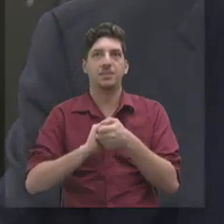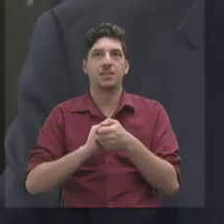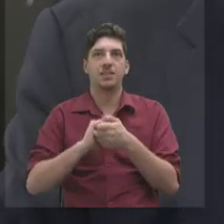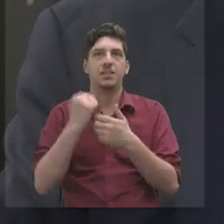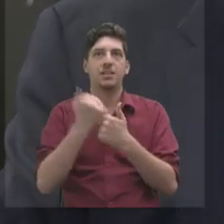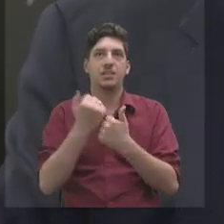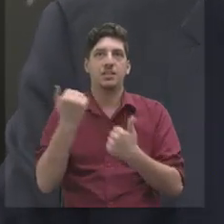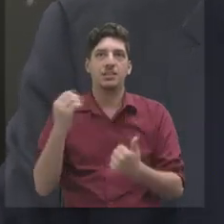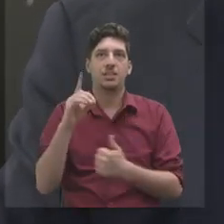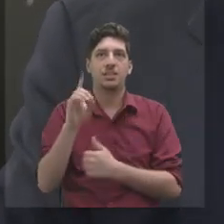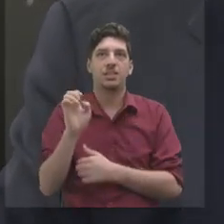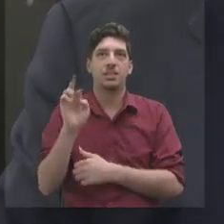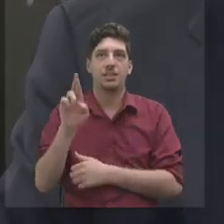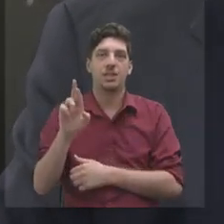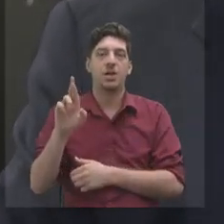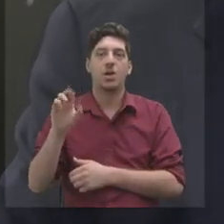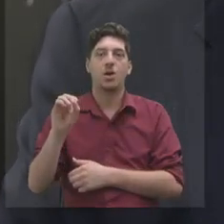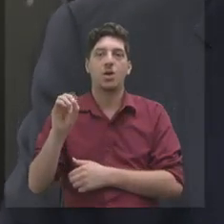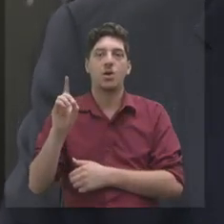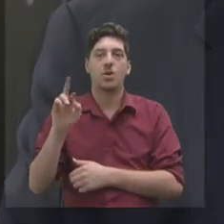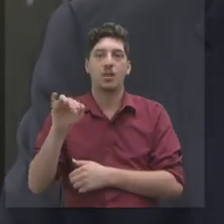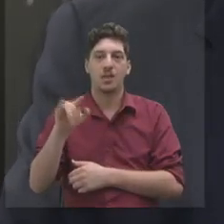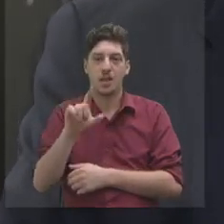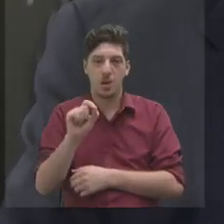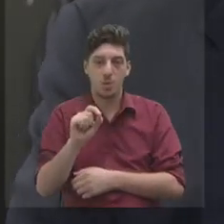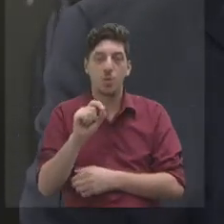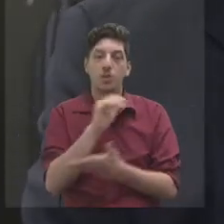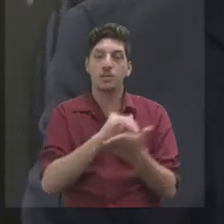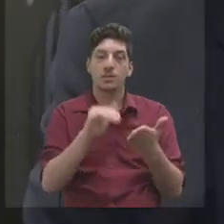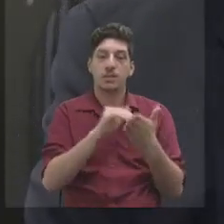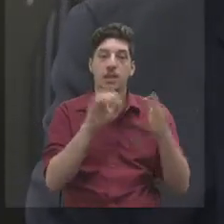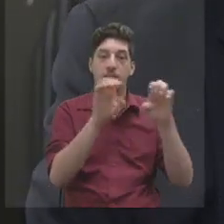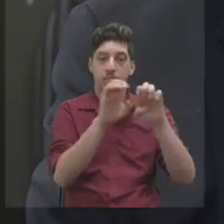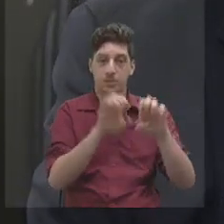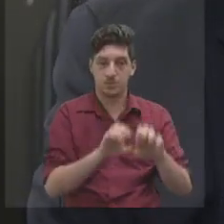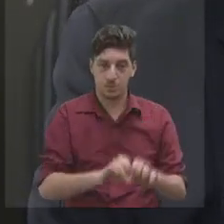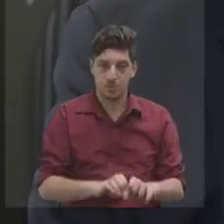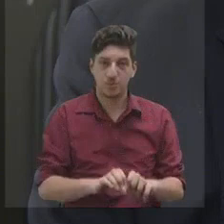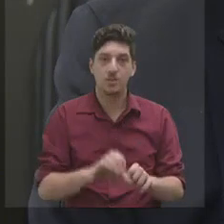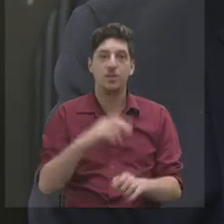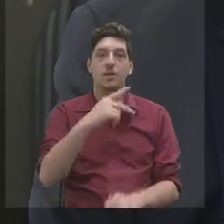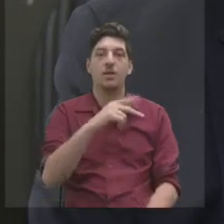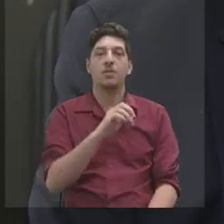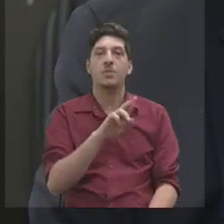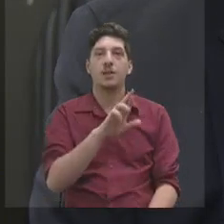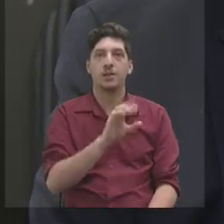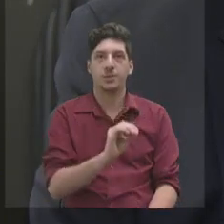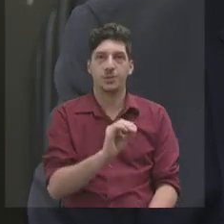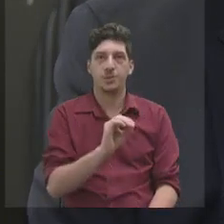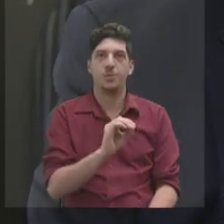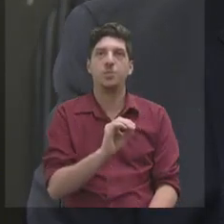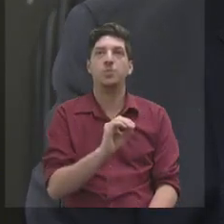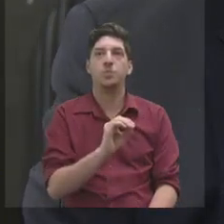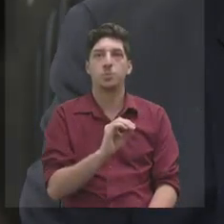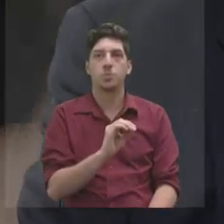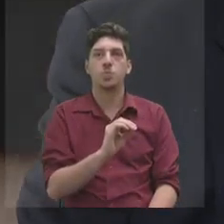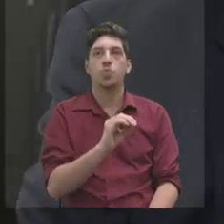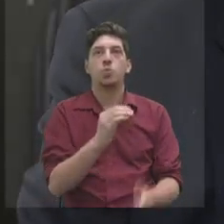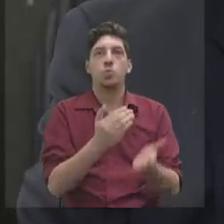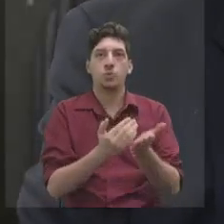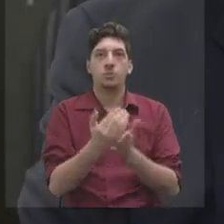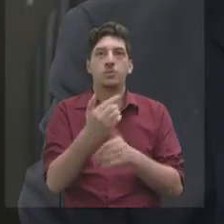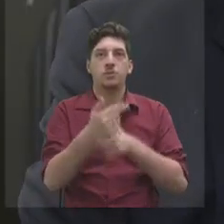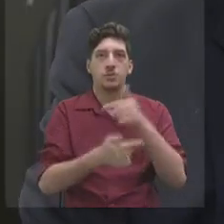diretor Day Rodrigo nosso secretário de infraestrutura Pedro Bruno que tem começado aí um trabalho